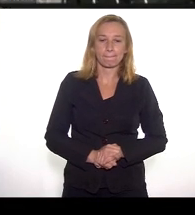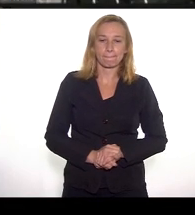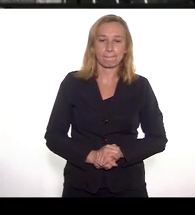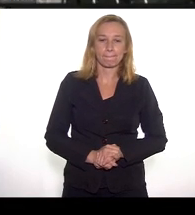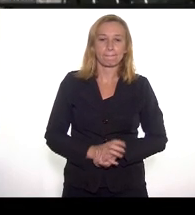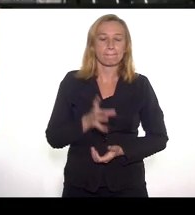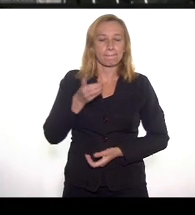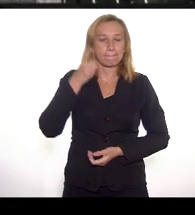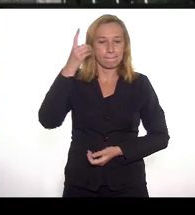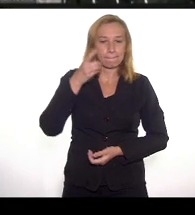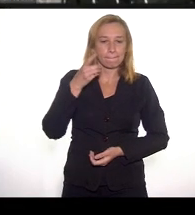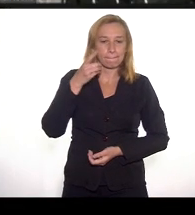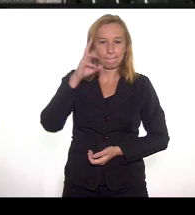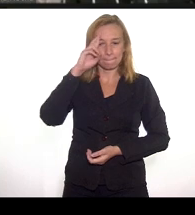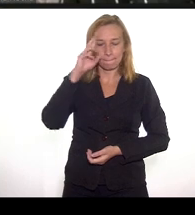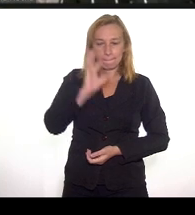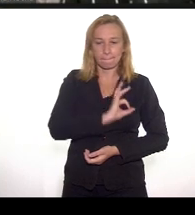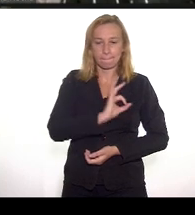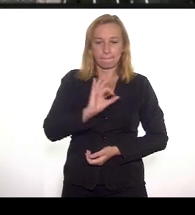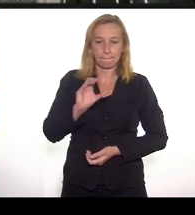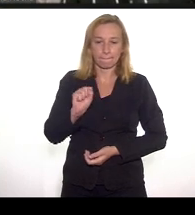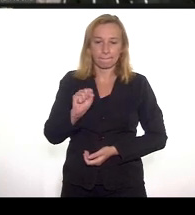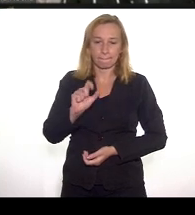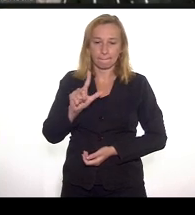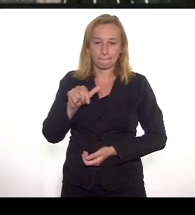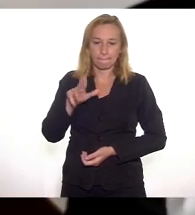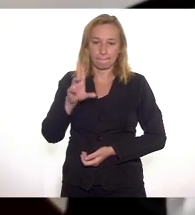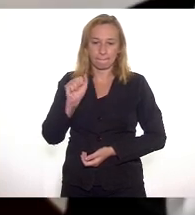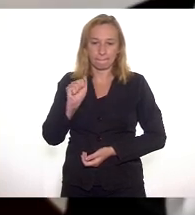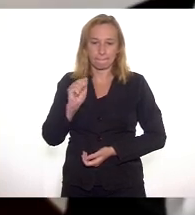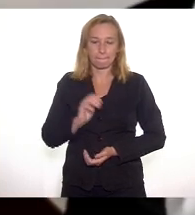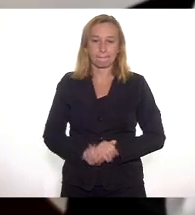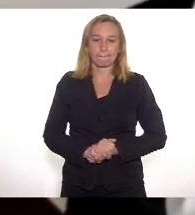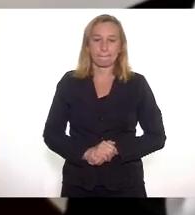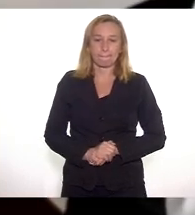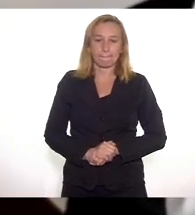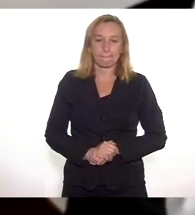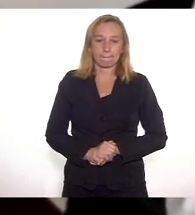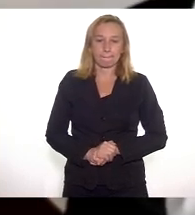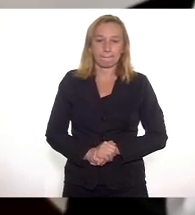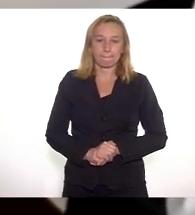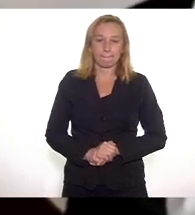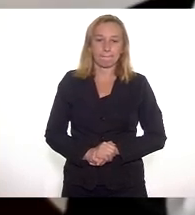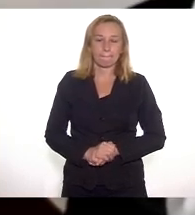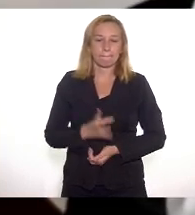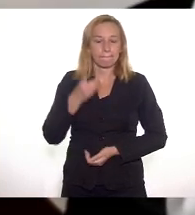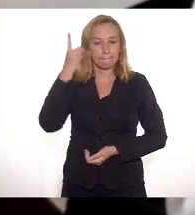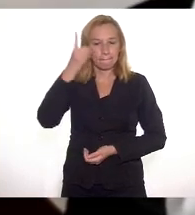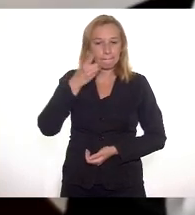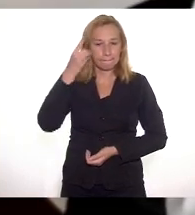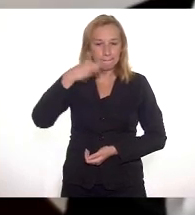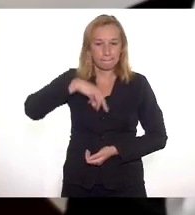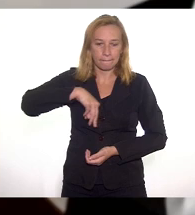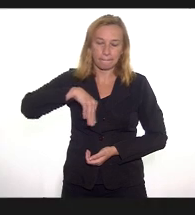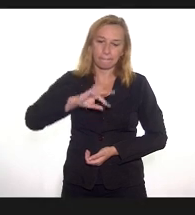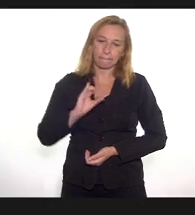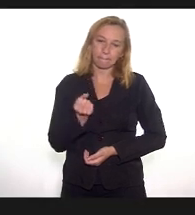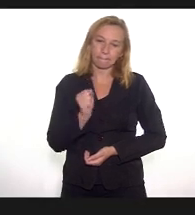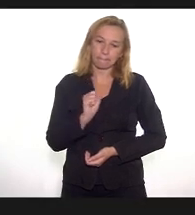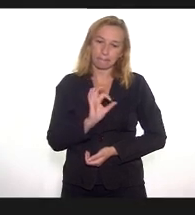Deputado Coronel Salema. Deputado Coronel Salema. Deputada Marta Rocha.